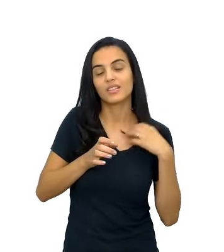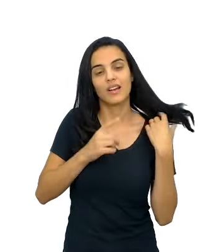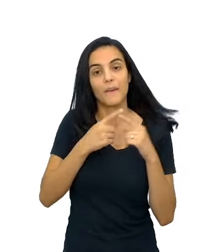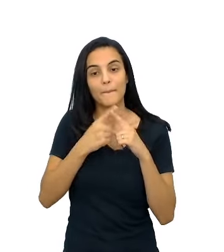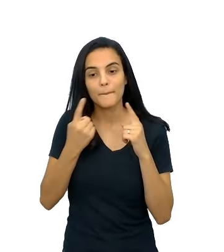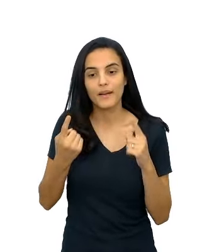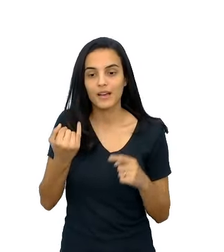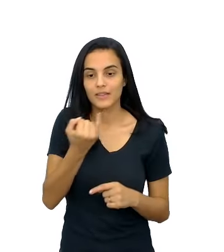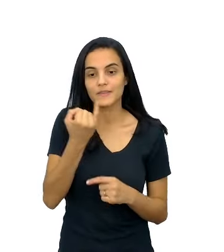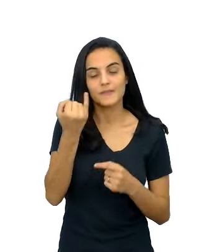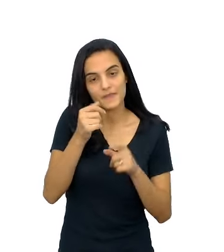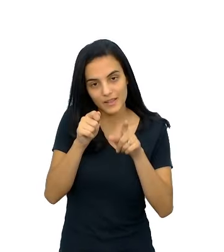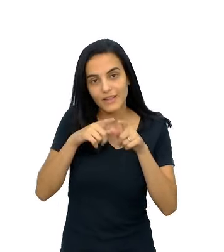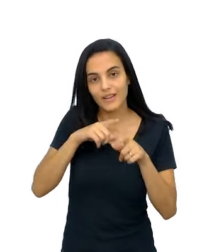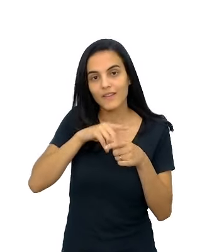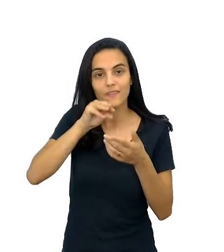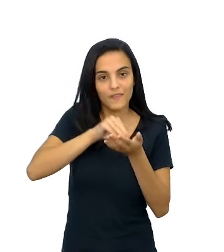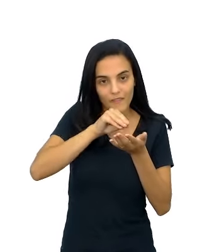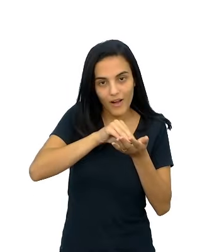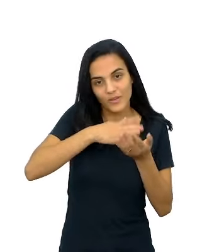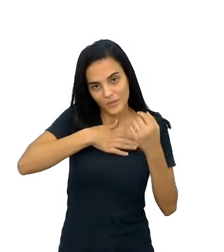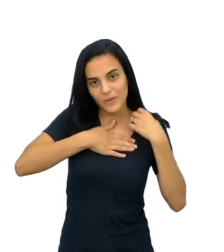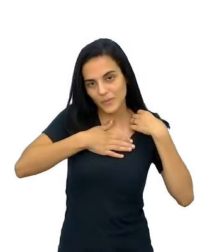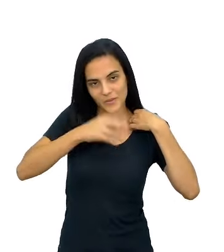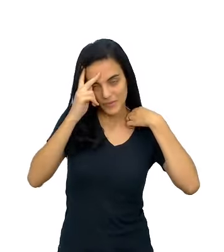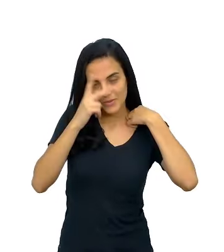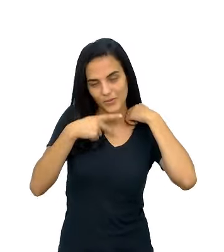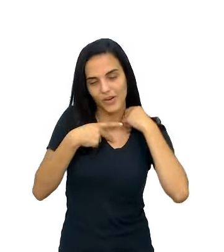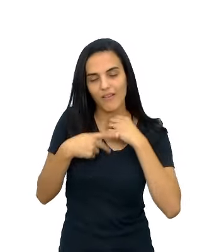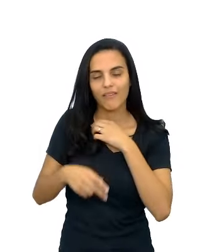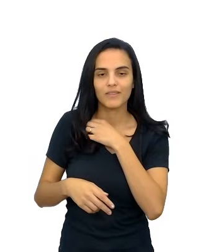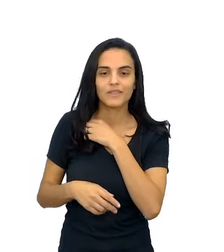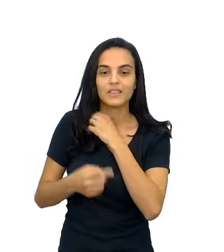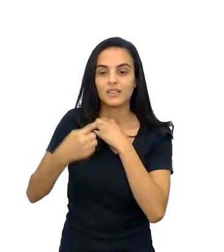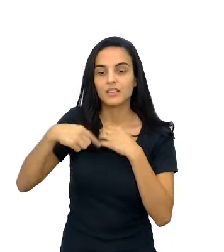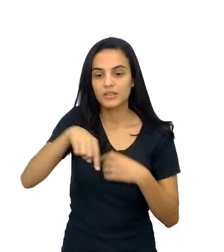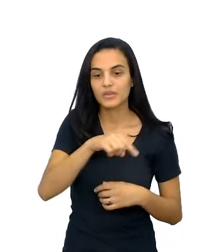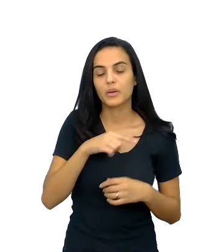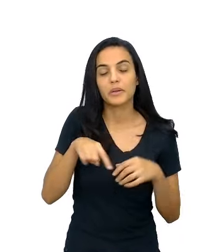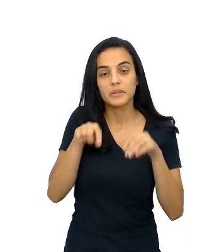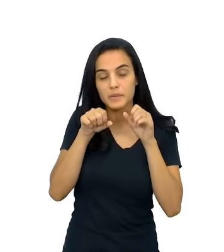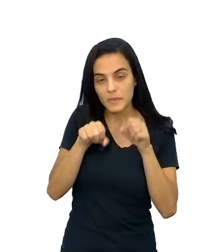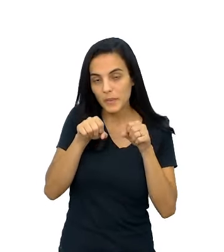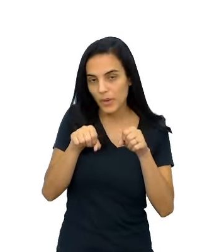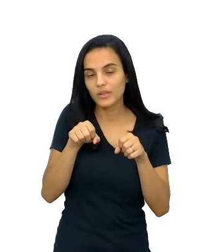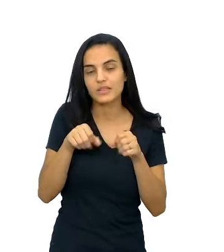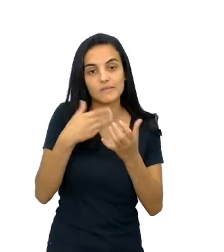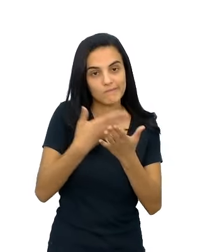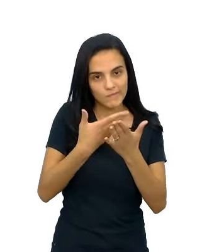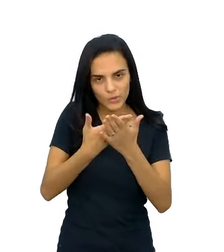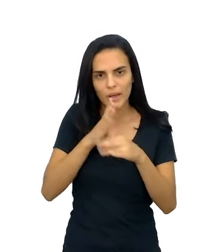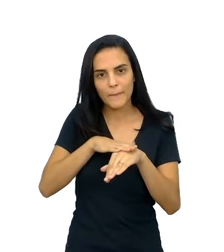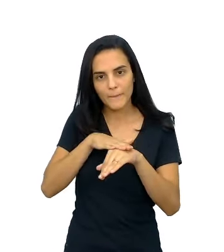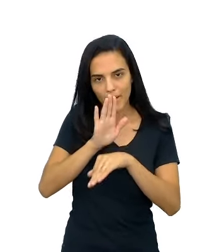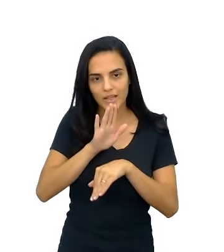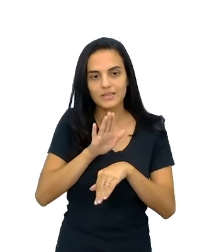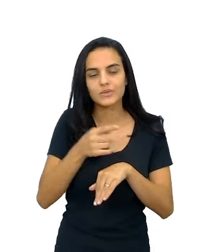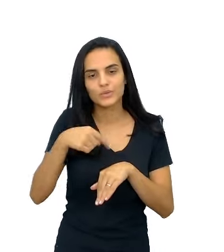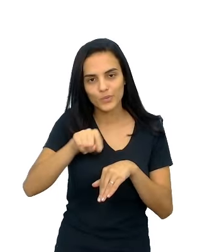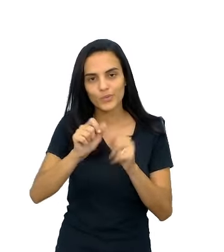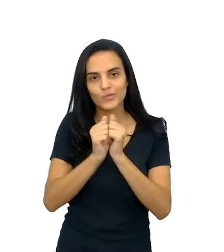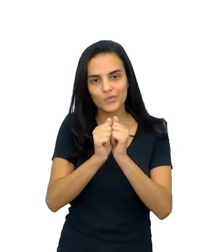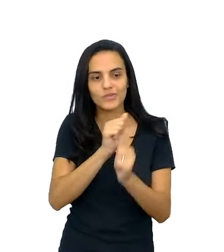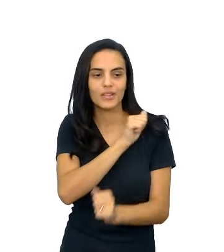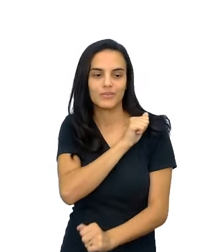faz bastante falta para mim, né, Rosana, posso falar, né? Para que a gente possa discorrer mais sobre, né, com os nossos alunos,